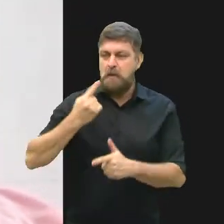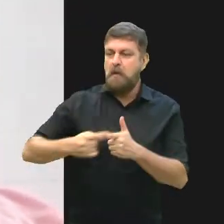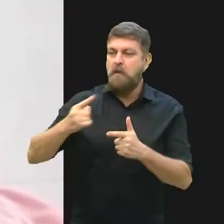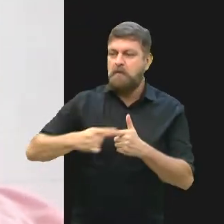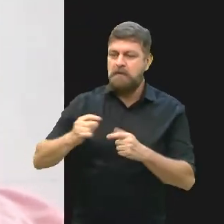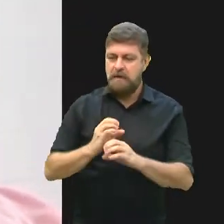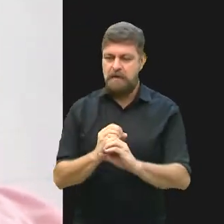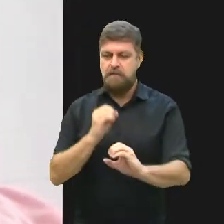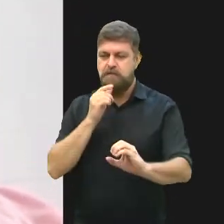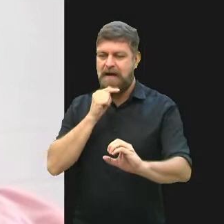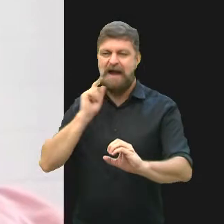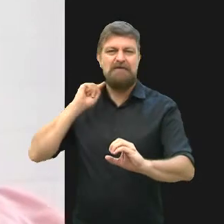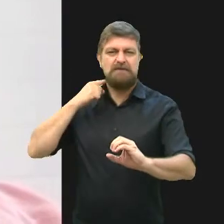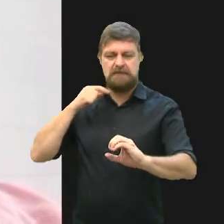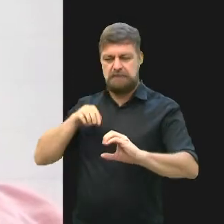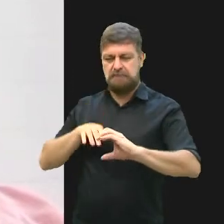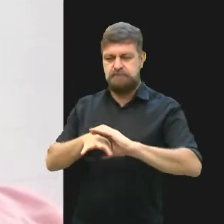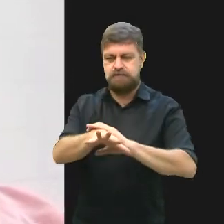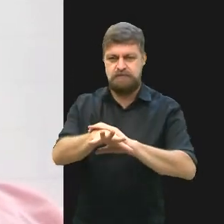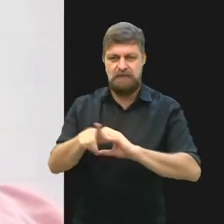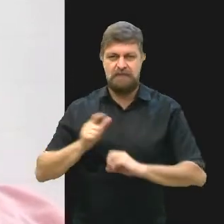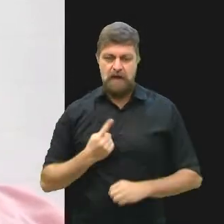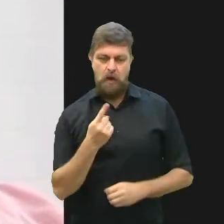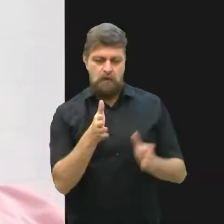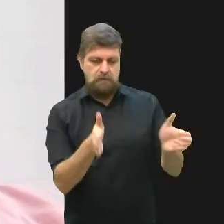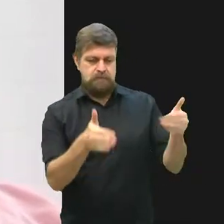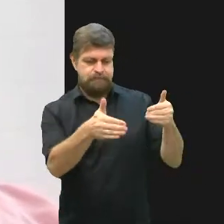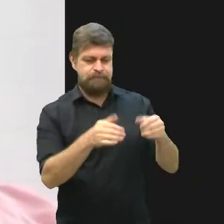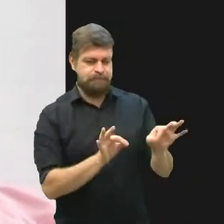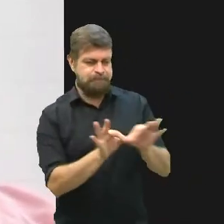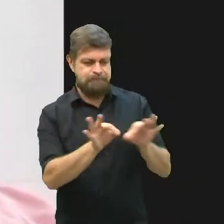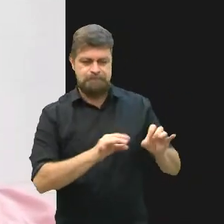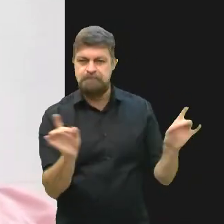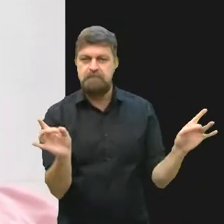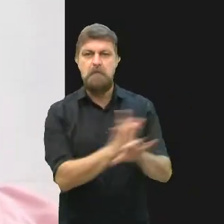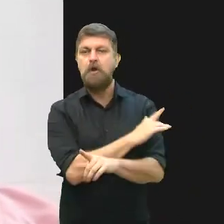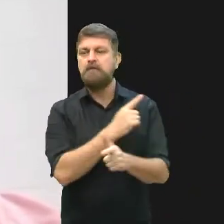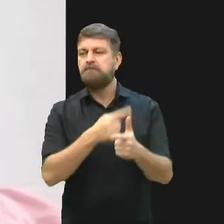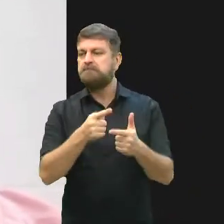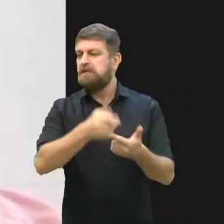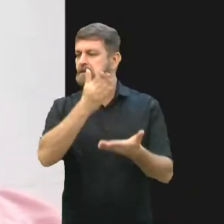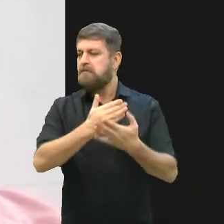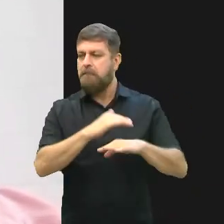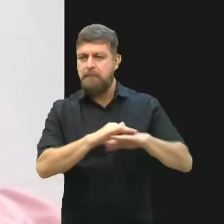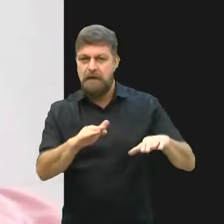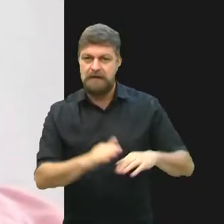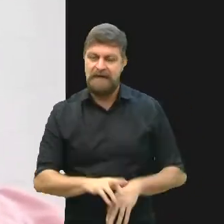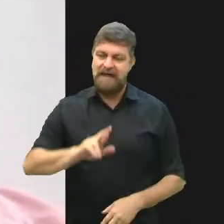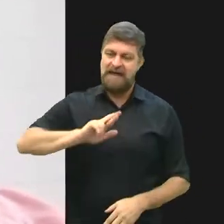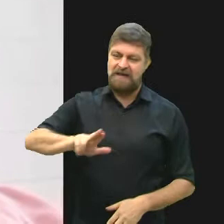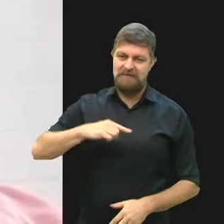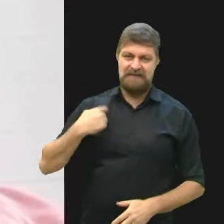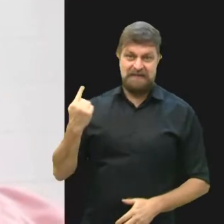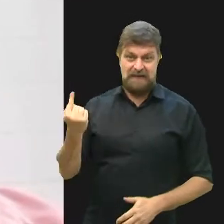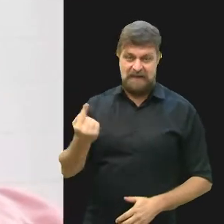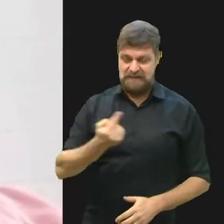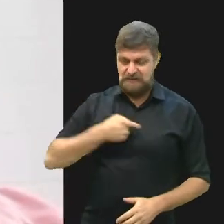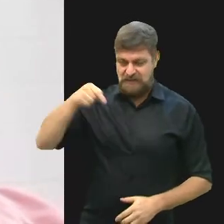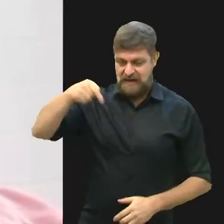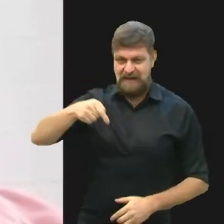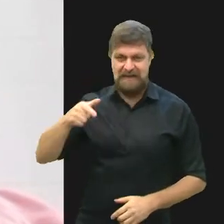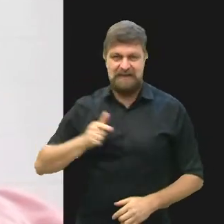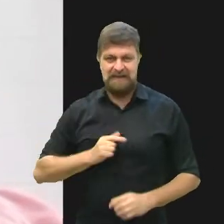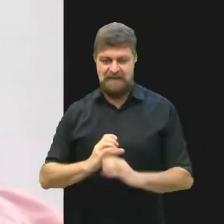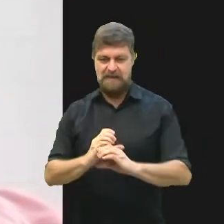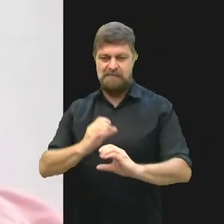problema do saneamento em Morungaba, você faz uma estação de saneamento, está resolvido o problema. Outra coisa é você falar, vamos chegar com a coleta